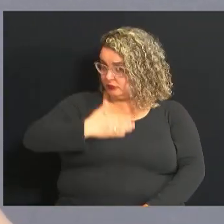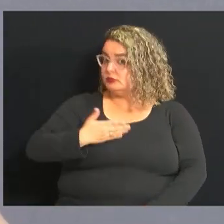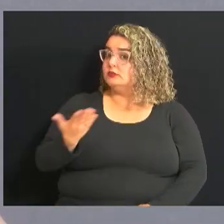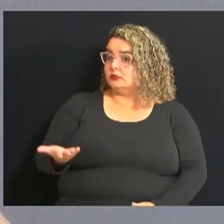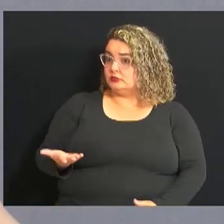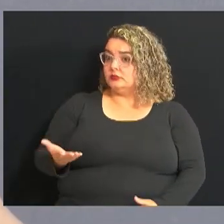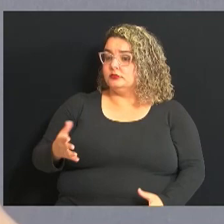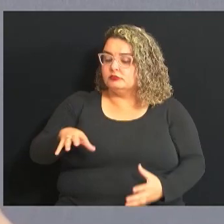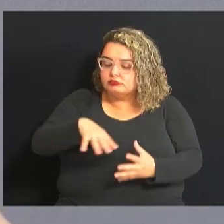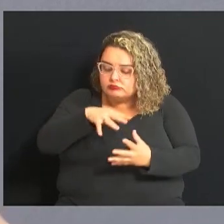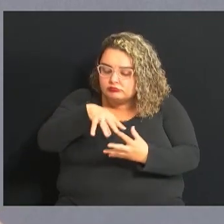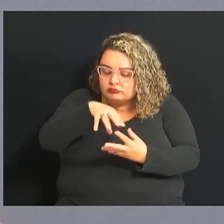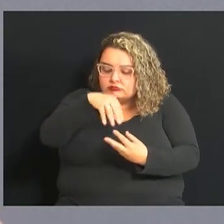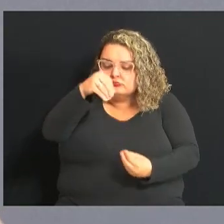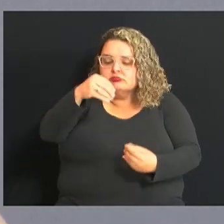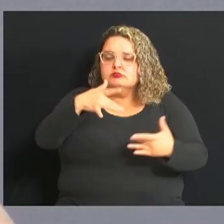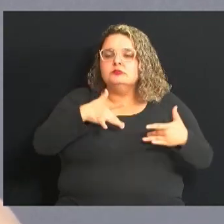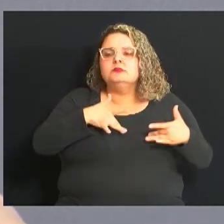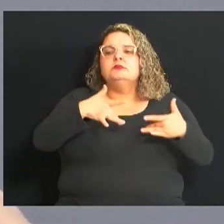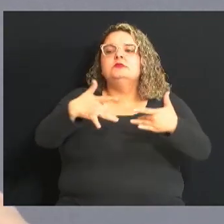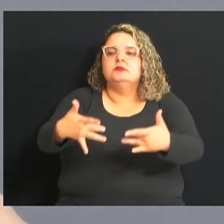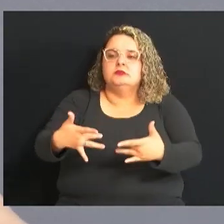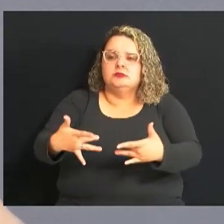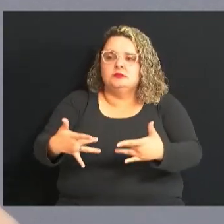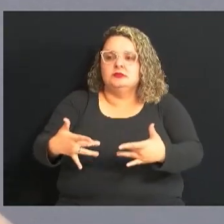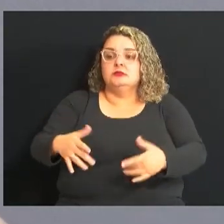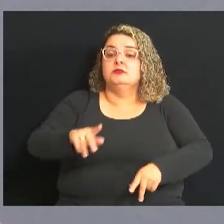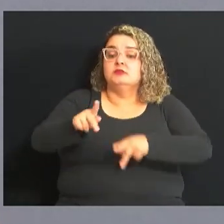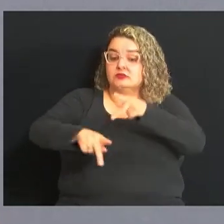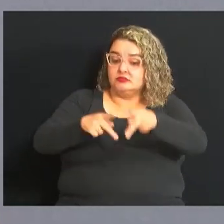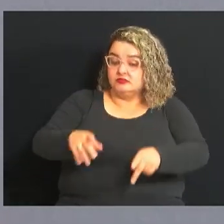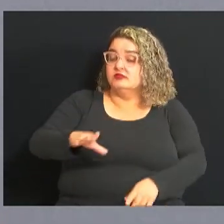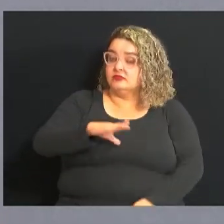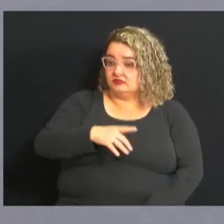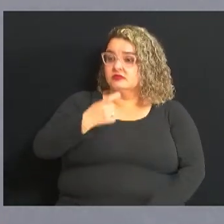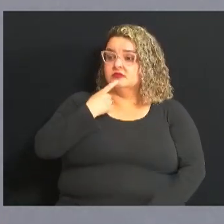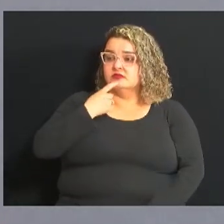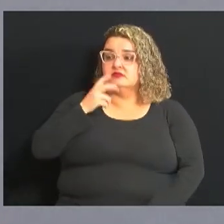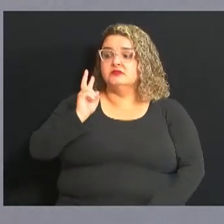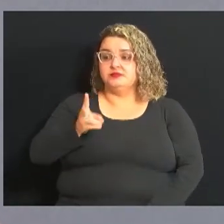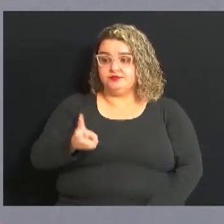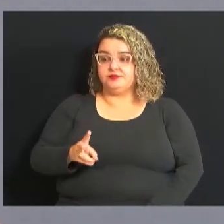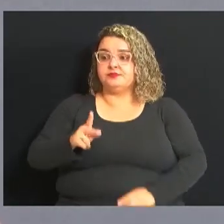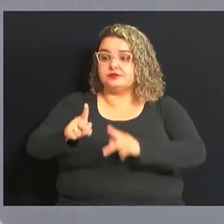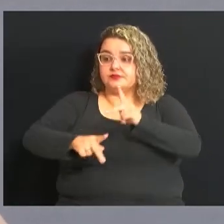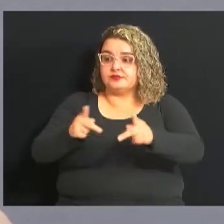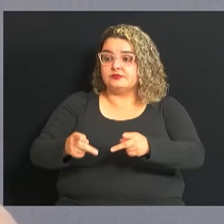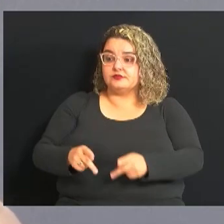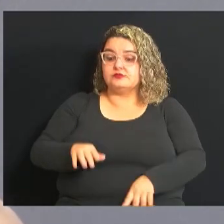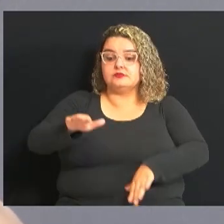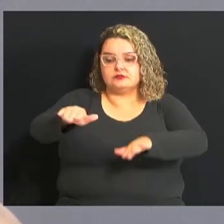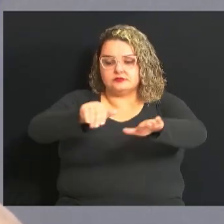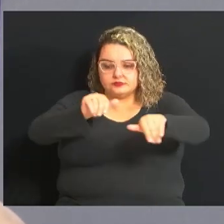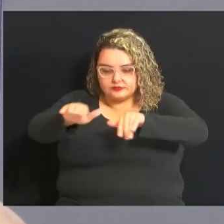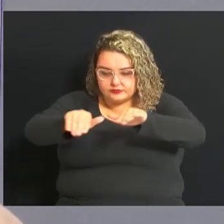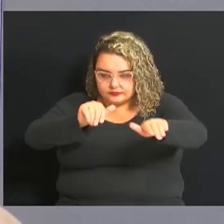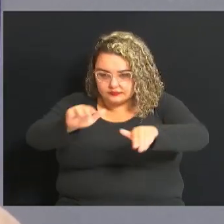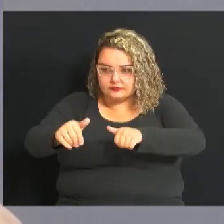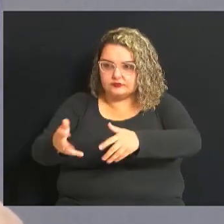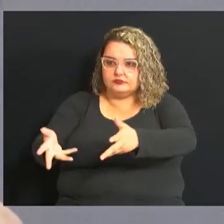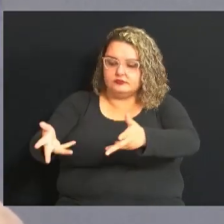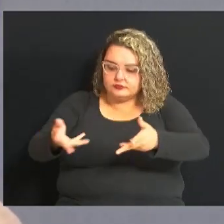de solidariedade da população de Campinas. Todas as vezes em que a população é convocada, é